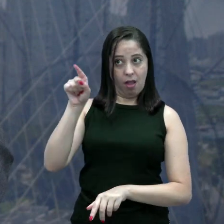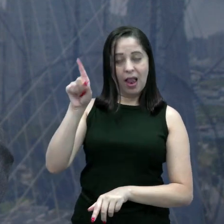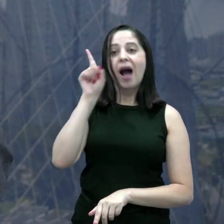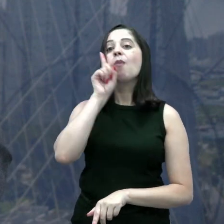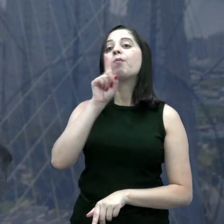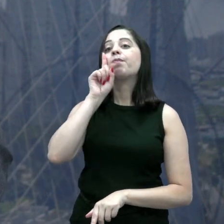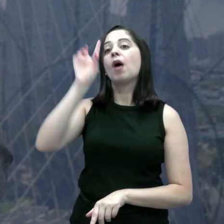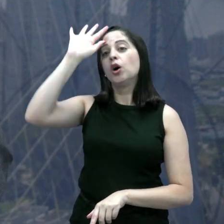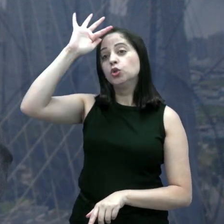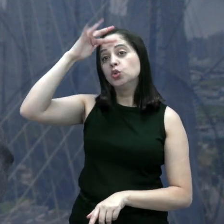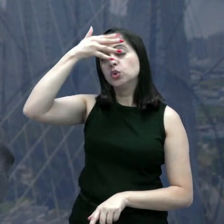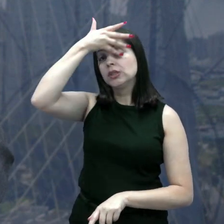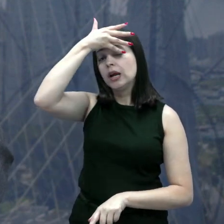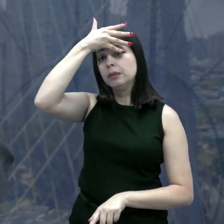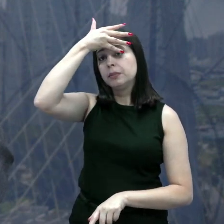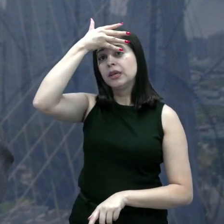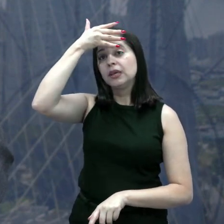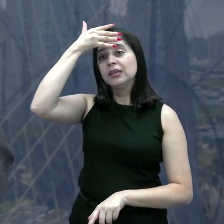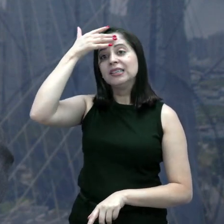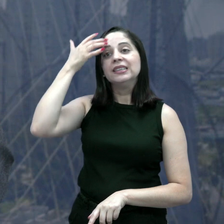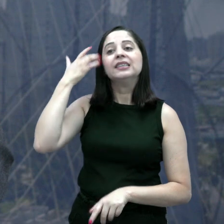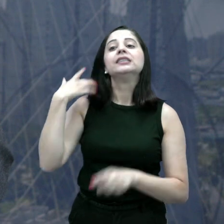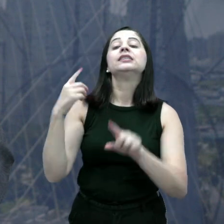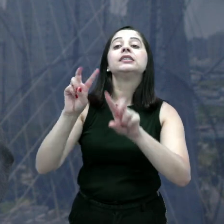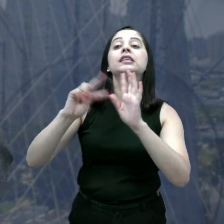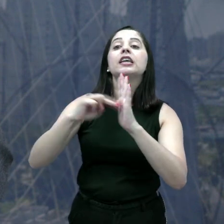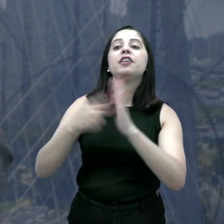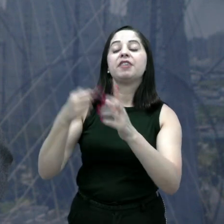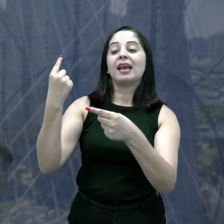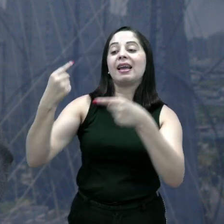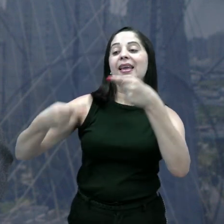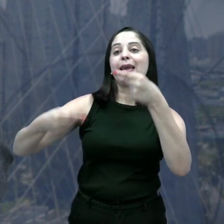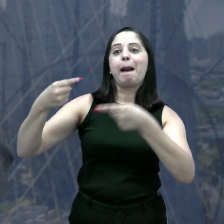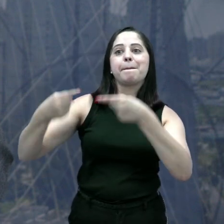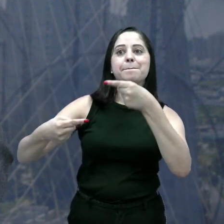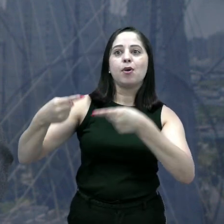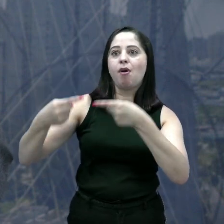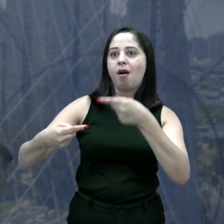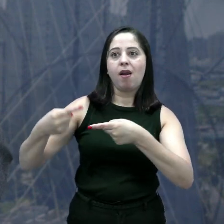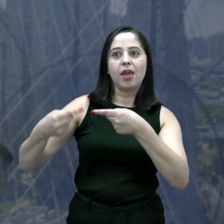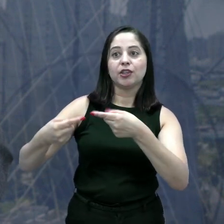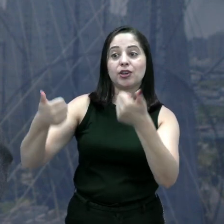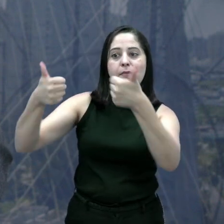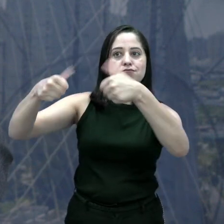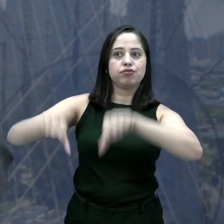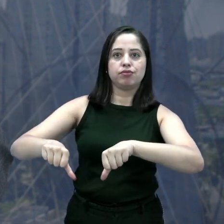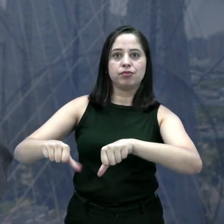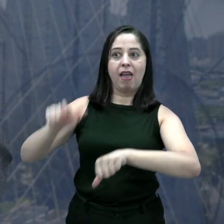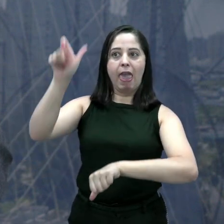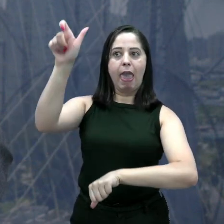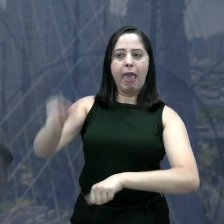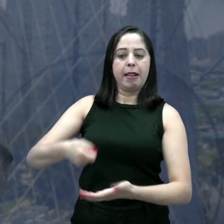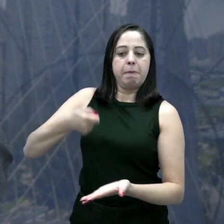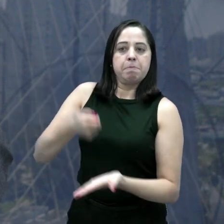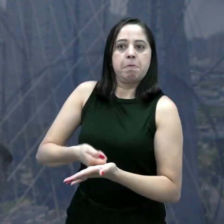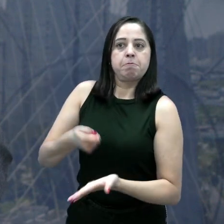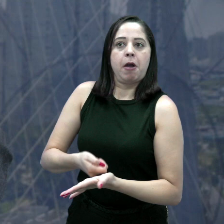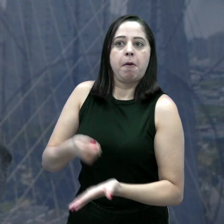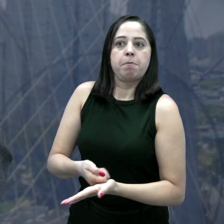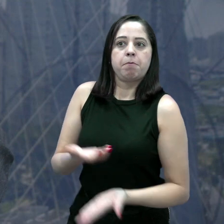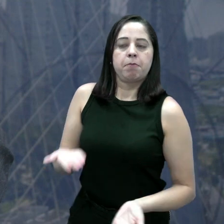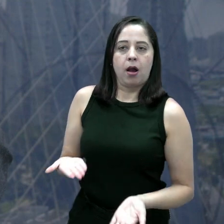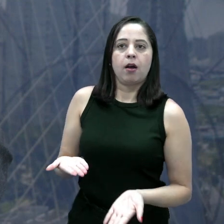retrocesso político, né? A questão até de um ditador talvez não tenha acesso a um asilo. Isso